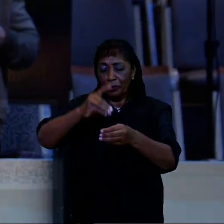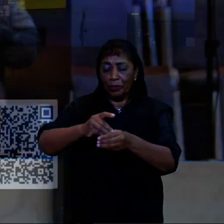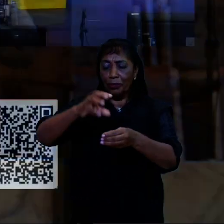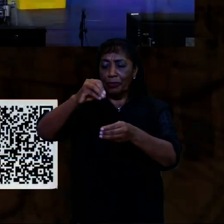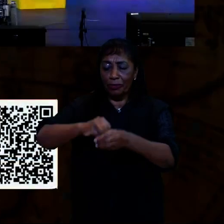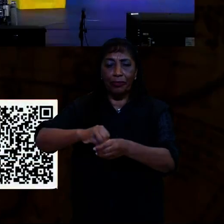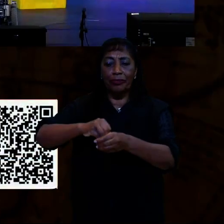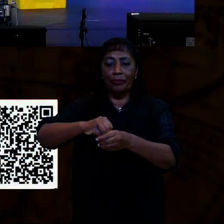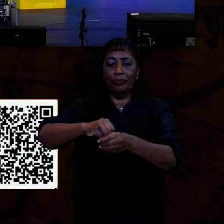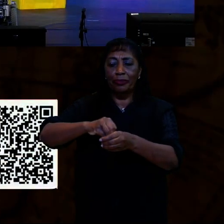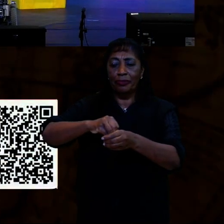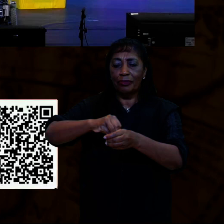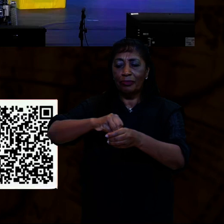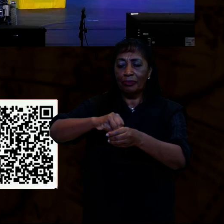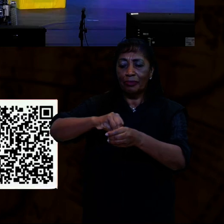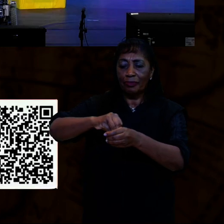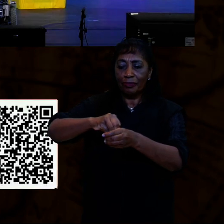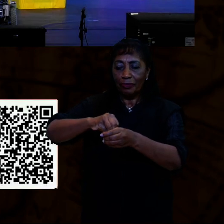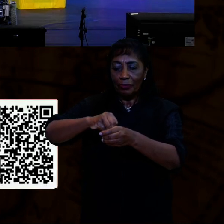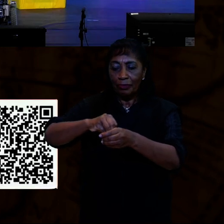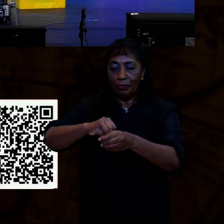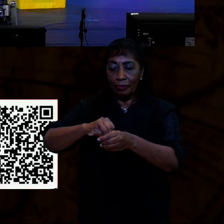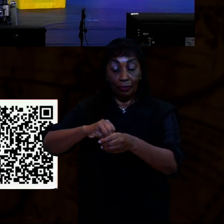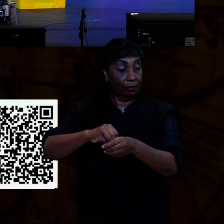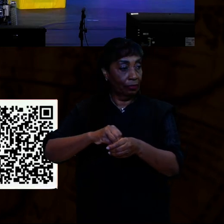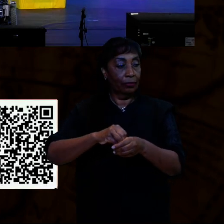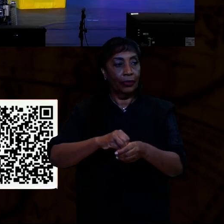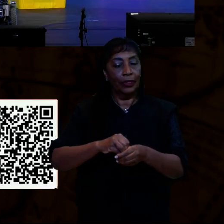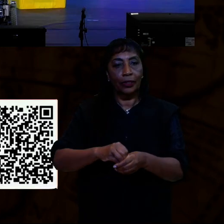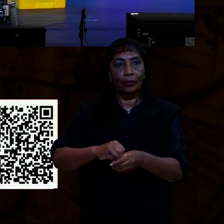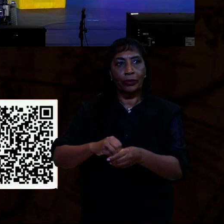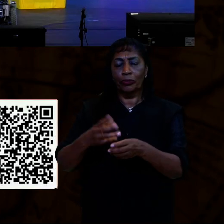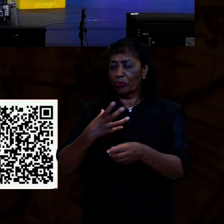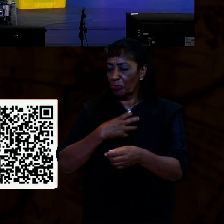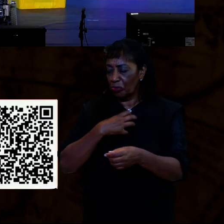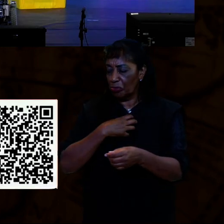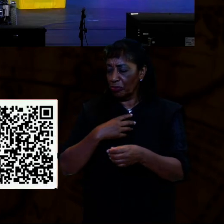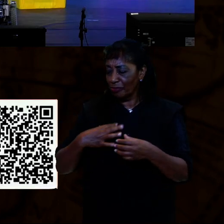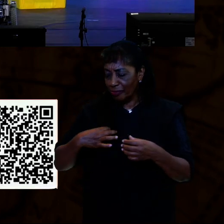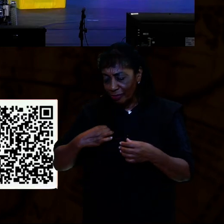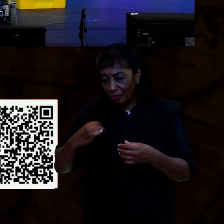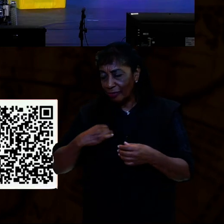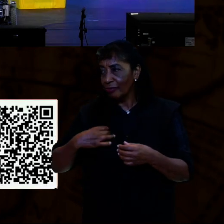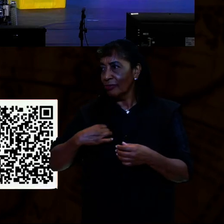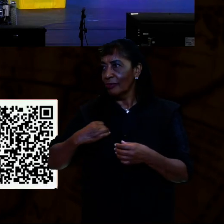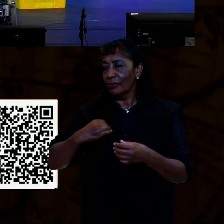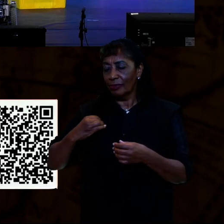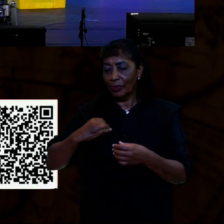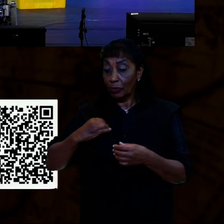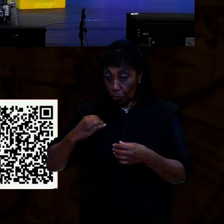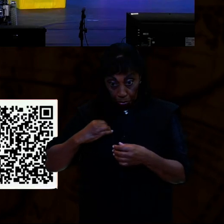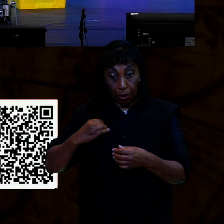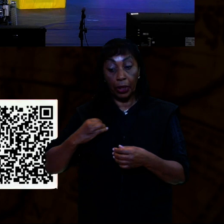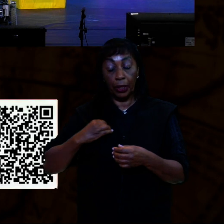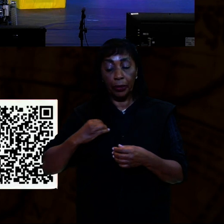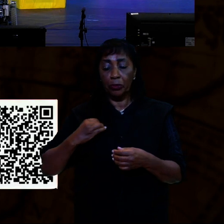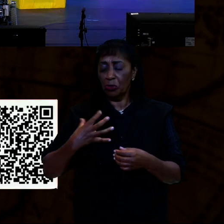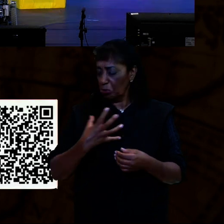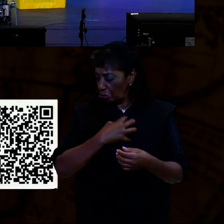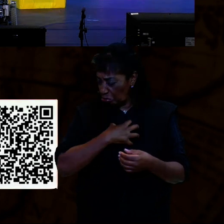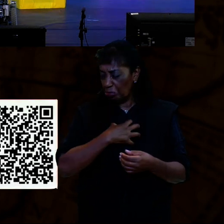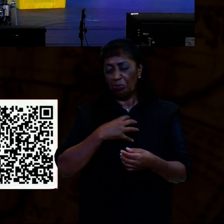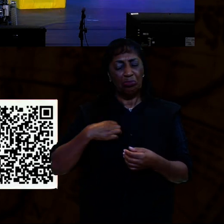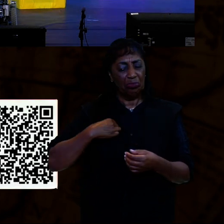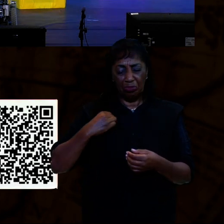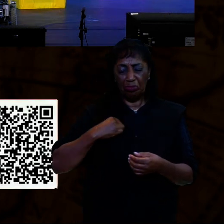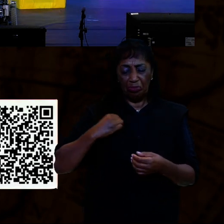nossas ofertas. Esse é um ato voluntário, e por mais que a gente escute essa palavra voluntário,